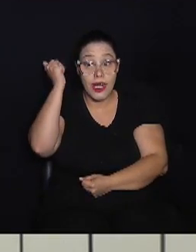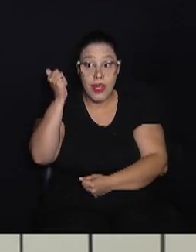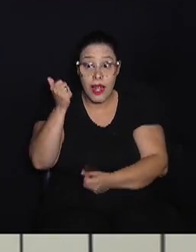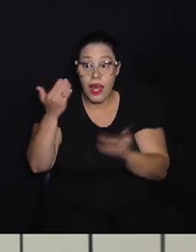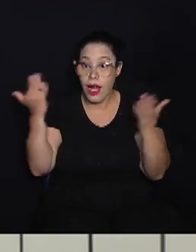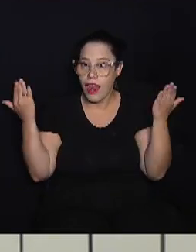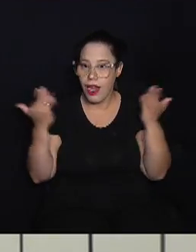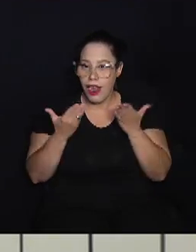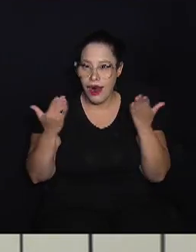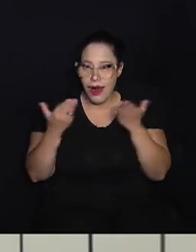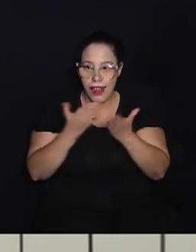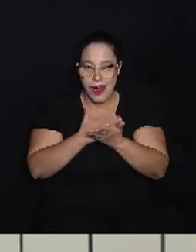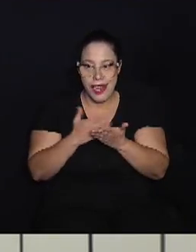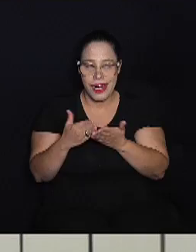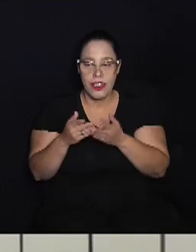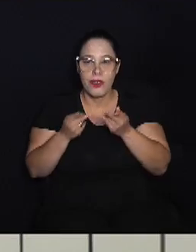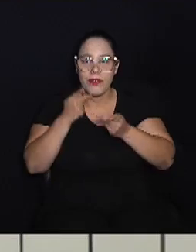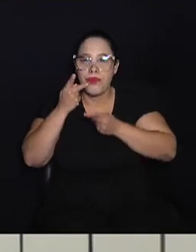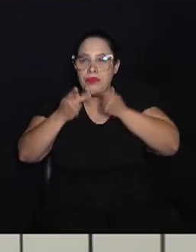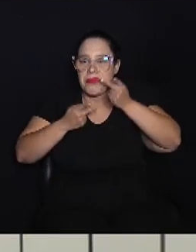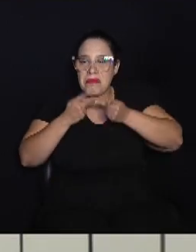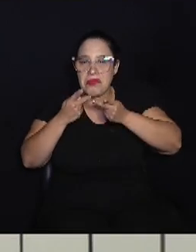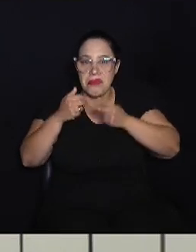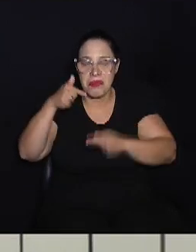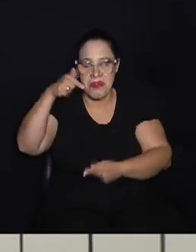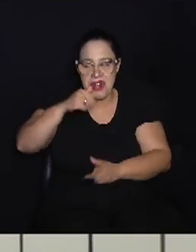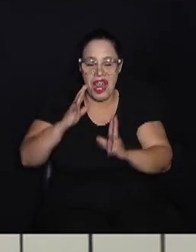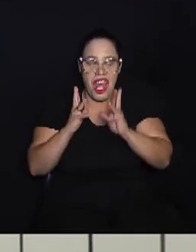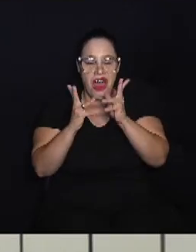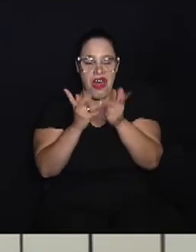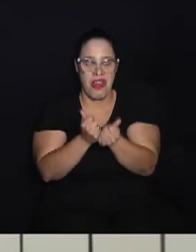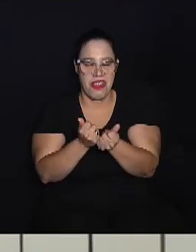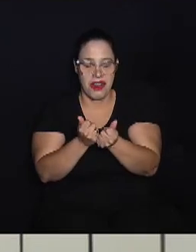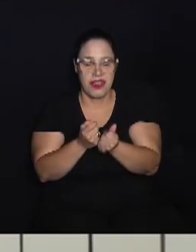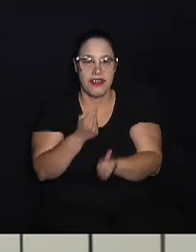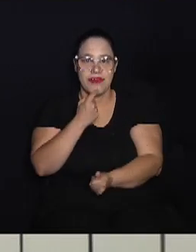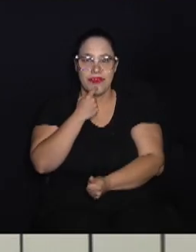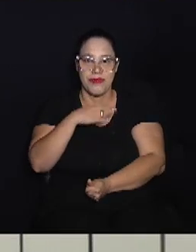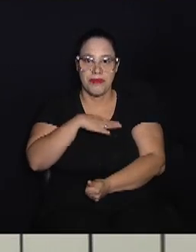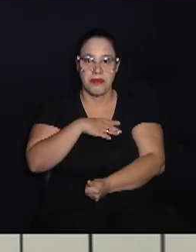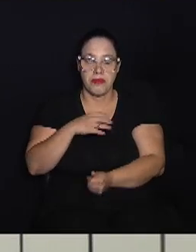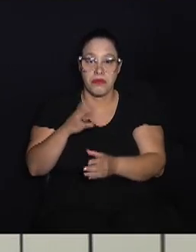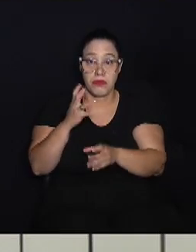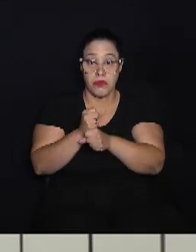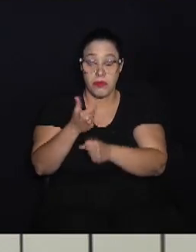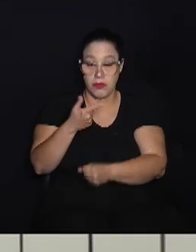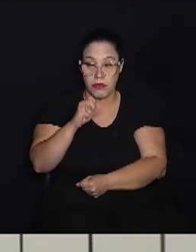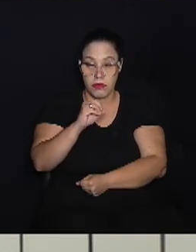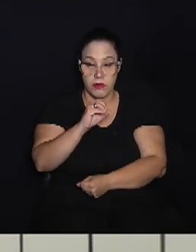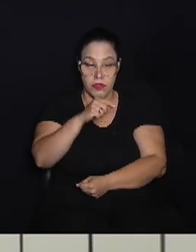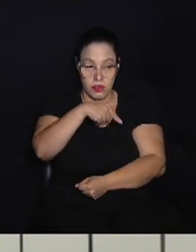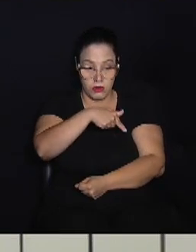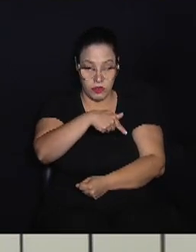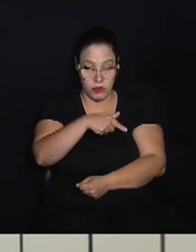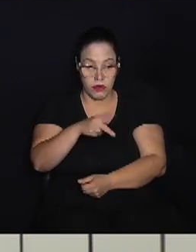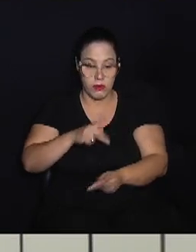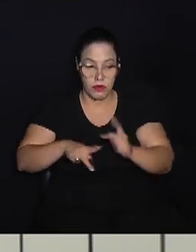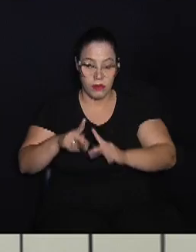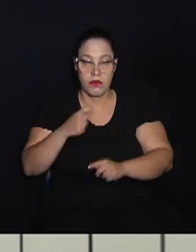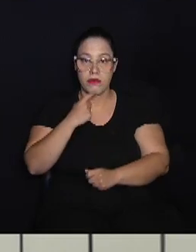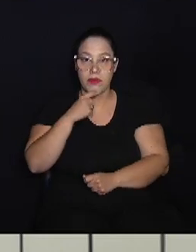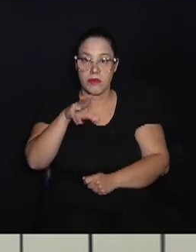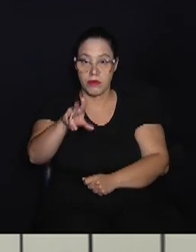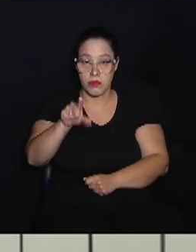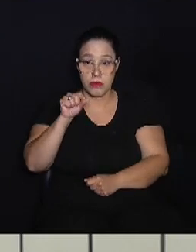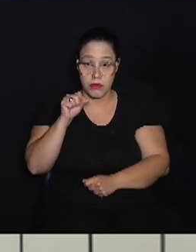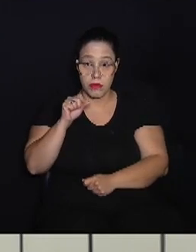hoje a gente dá início falando de uma das 7 maravilhas da cidade. No ano de 2007, a população campineira escolheu,